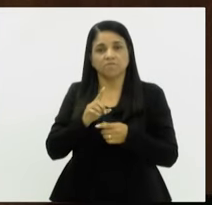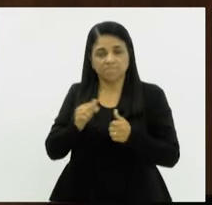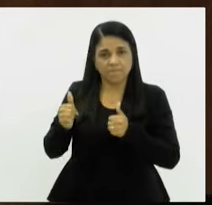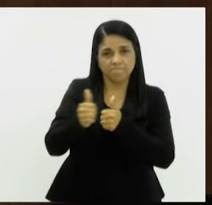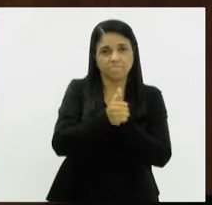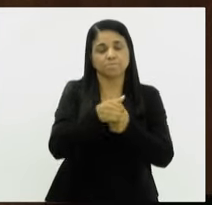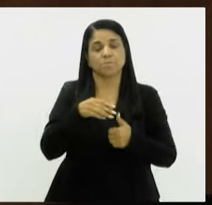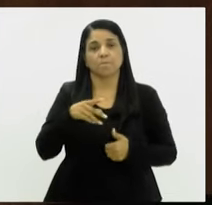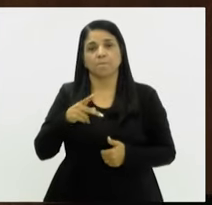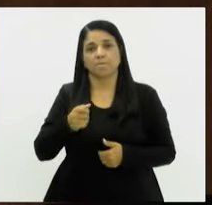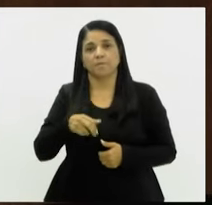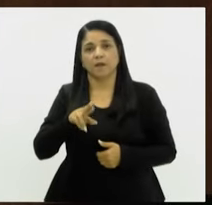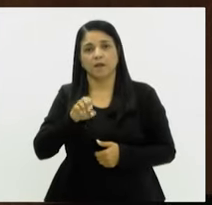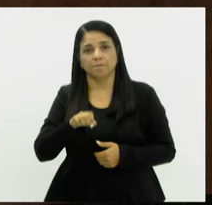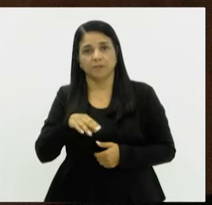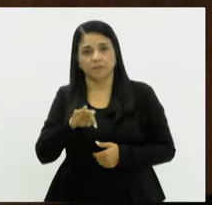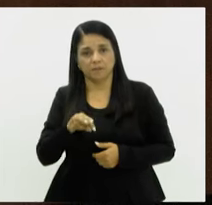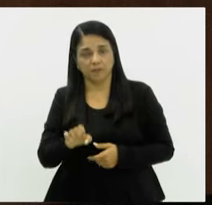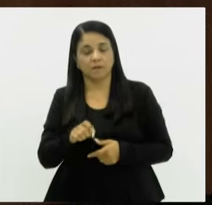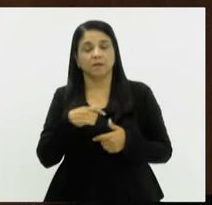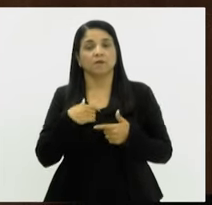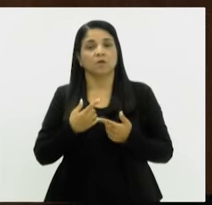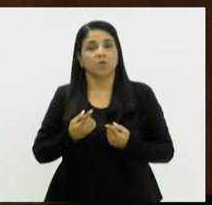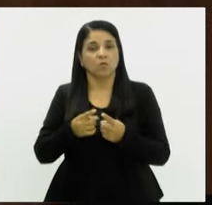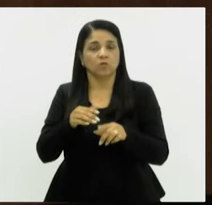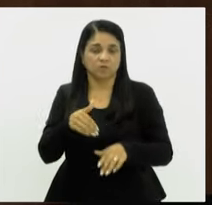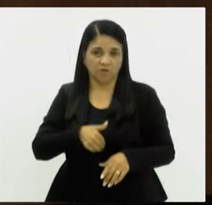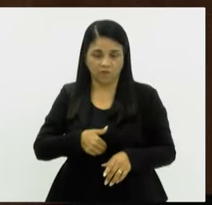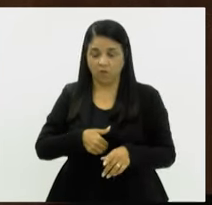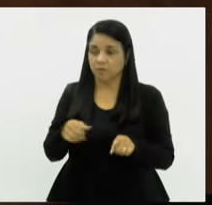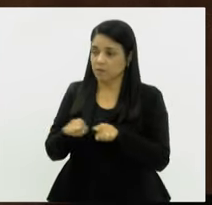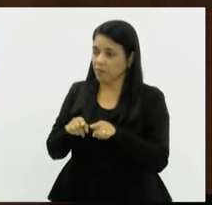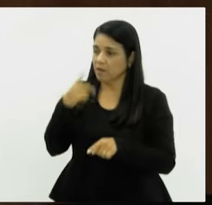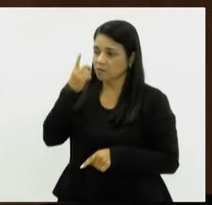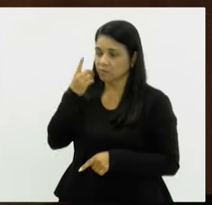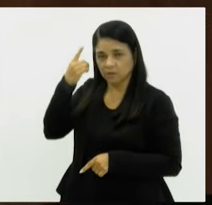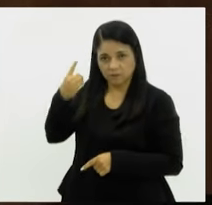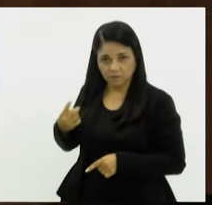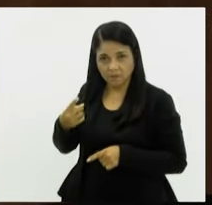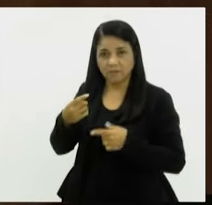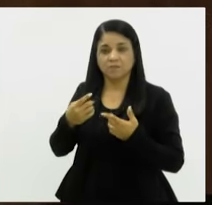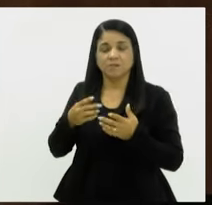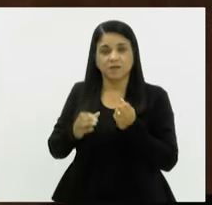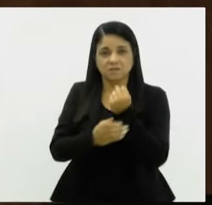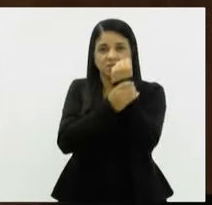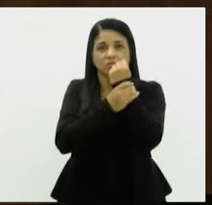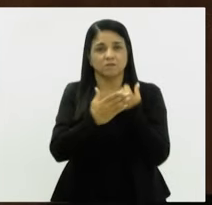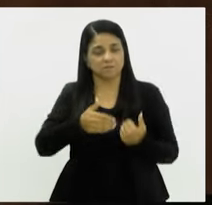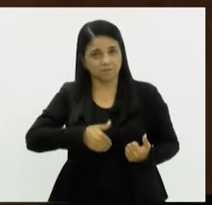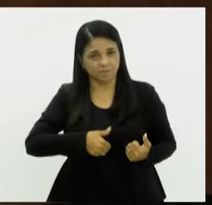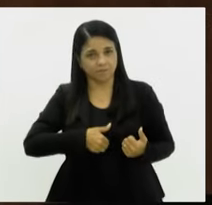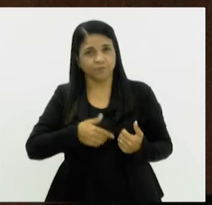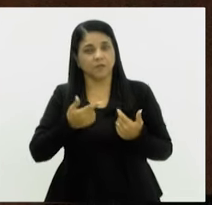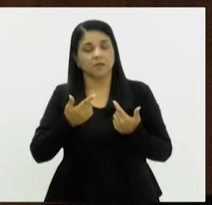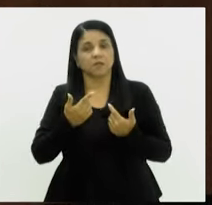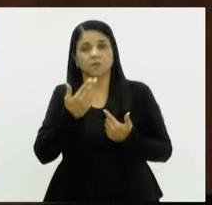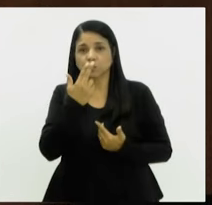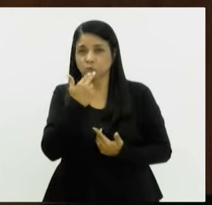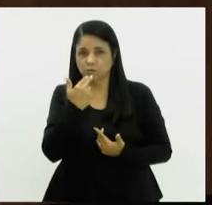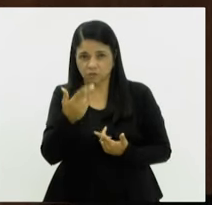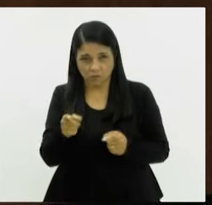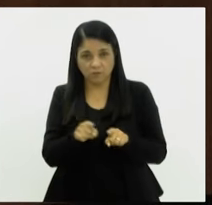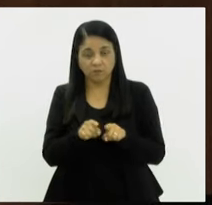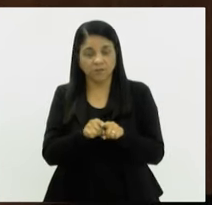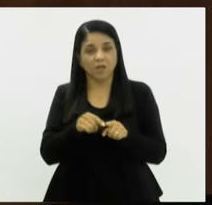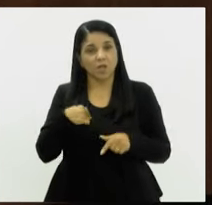Combate à Fome, essa luta que a nossa companheira Dani Monteiro trouxe pela segurança alimentar, e nutricional. E dizer que eu estou muito triste, porque